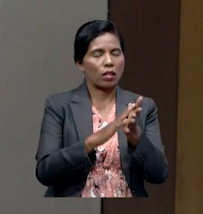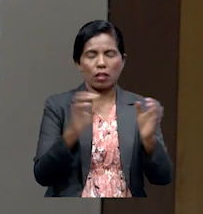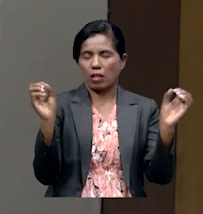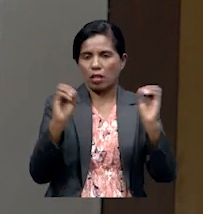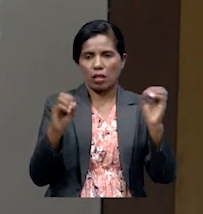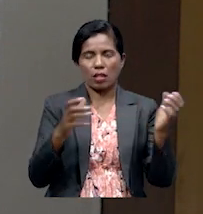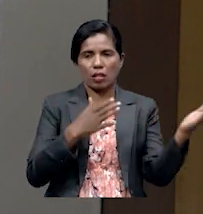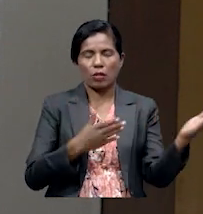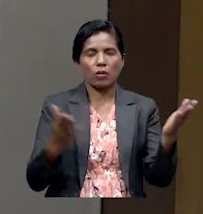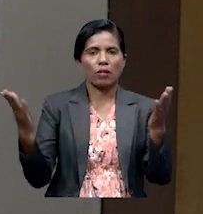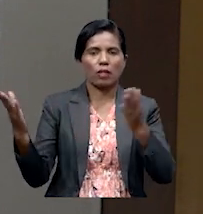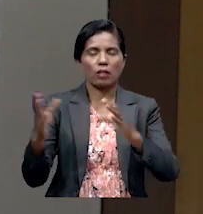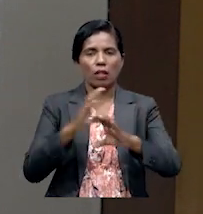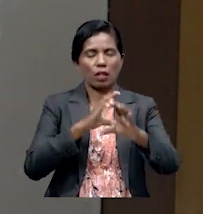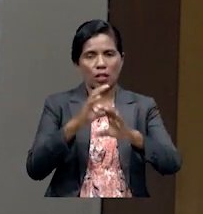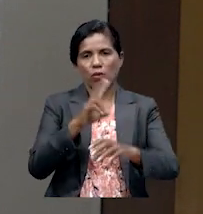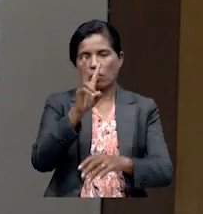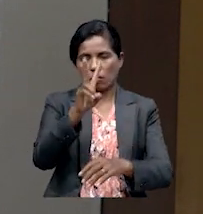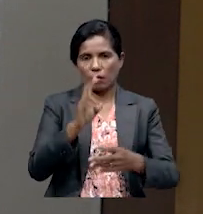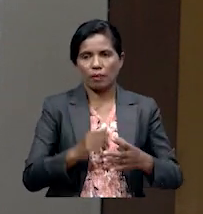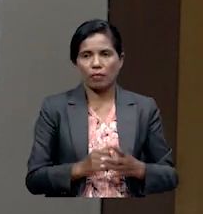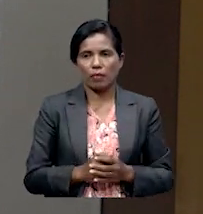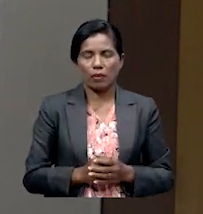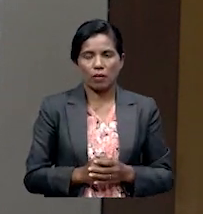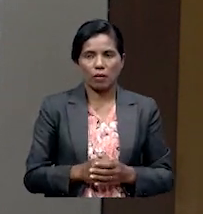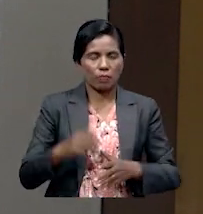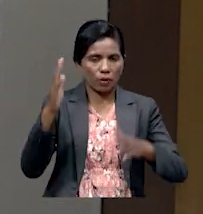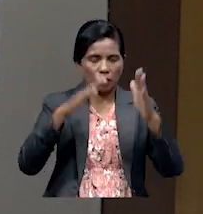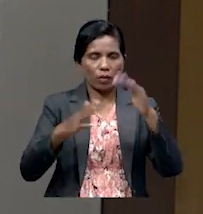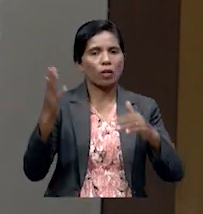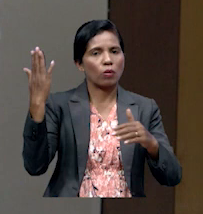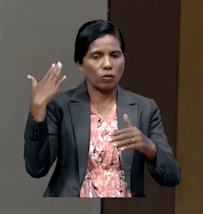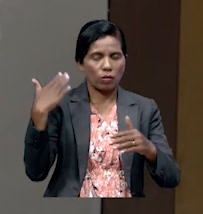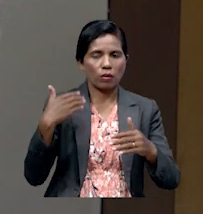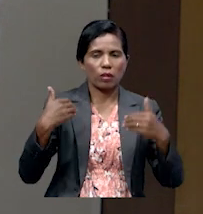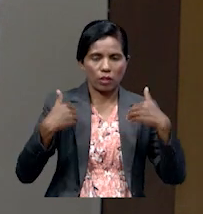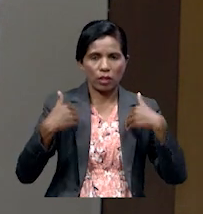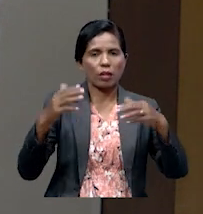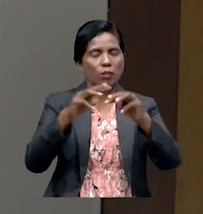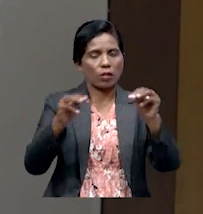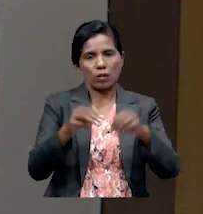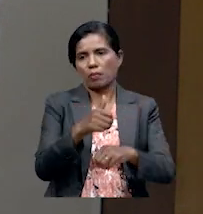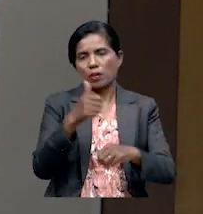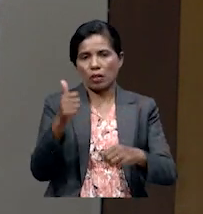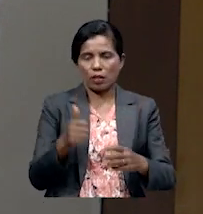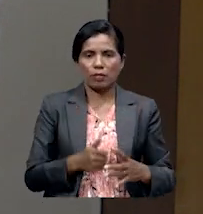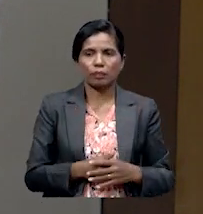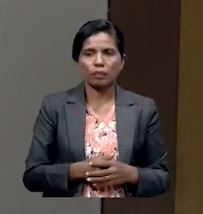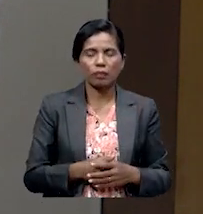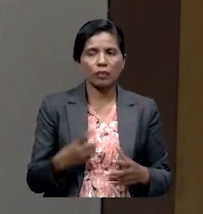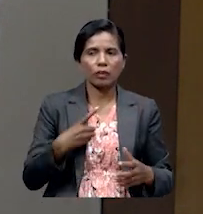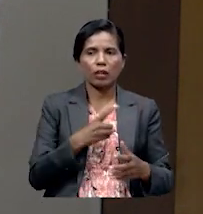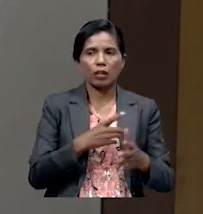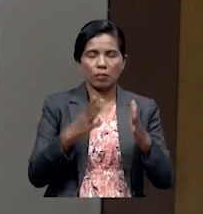lori consegue lori karaurua acontecimento ne ulu pernah acontece mo si munisipi selo nebe ma deputado balu